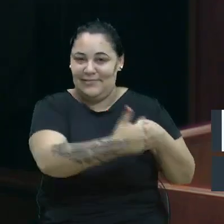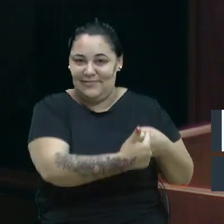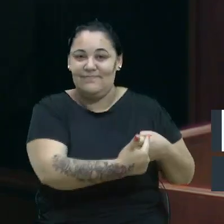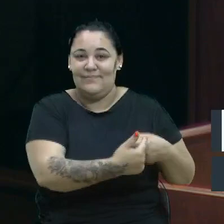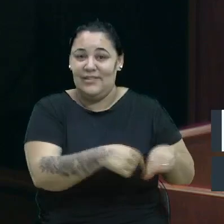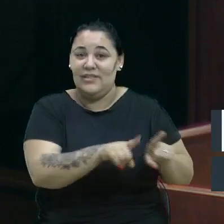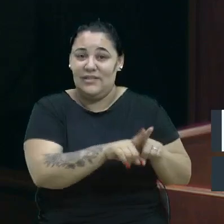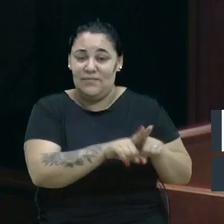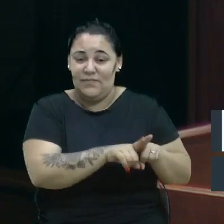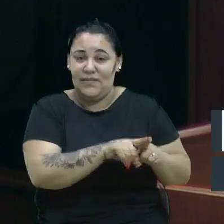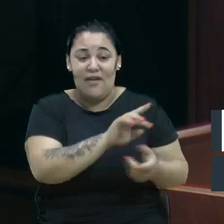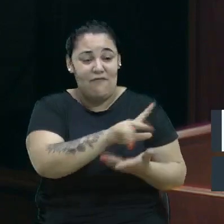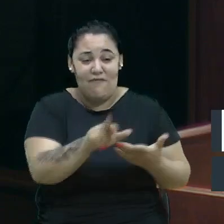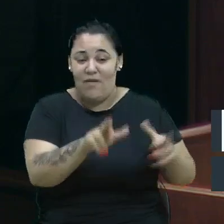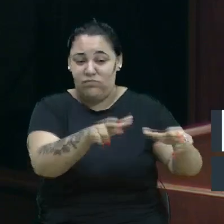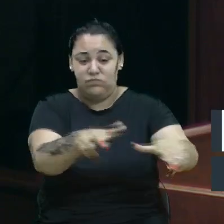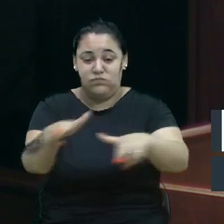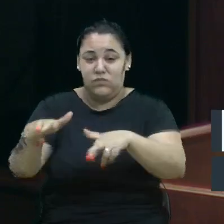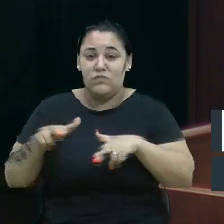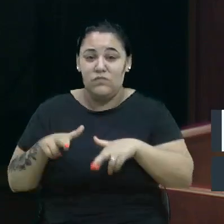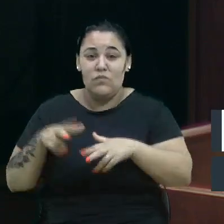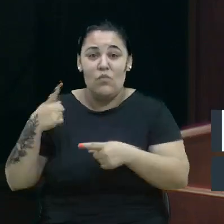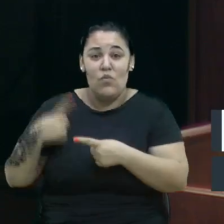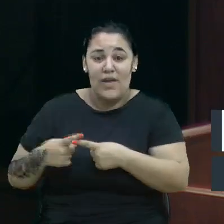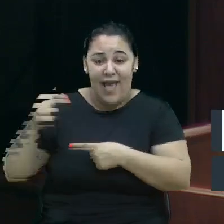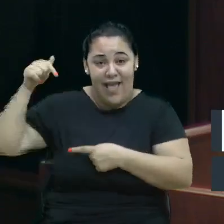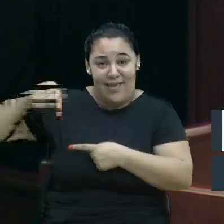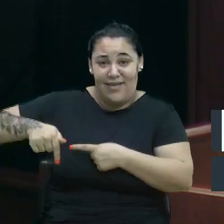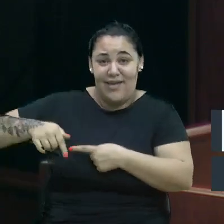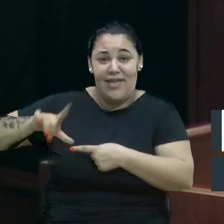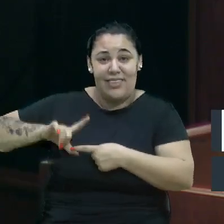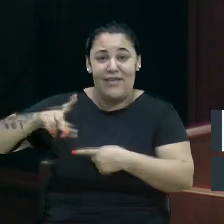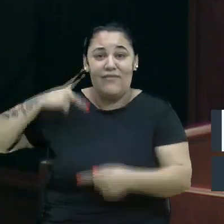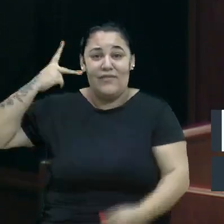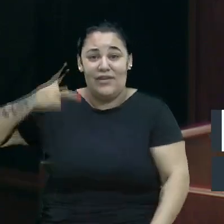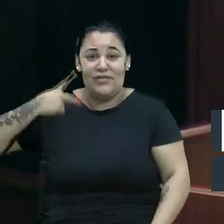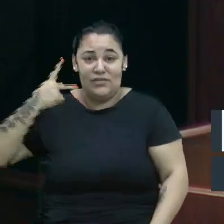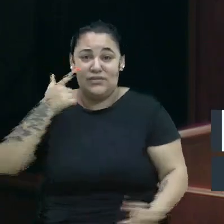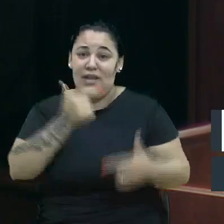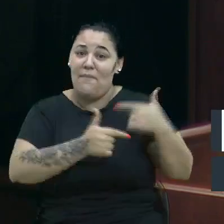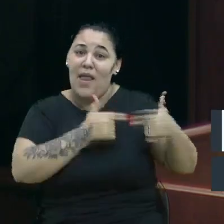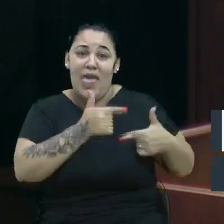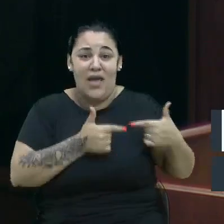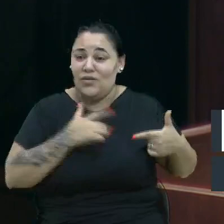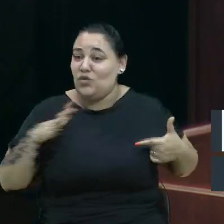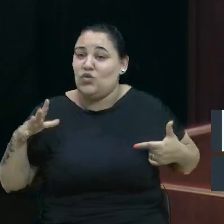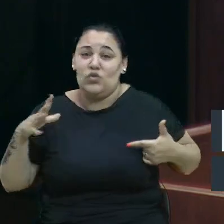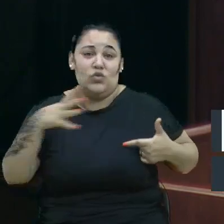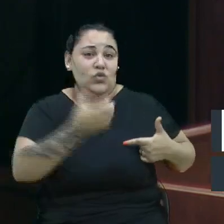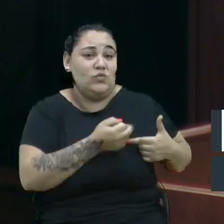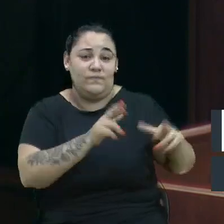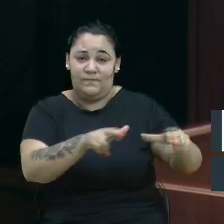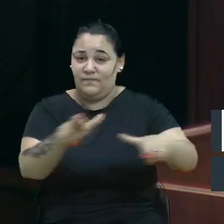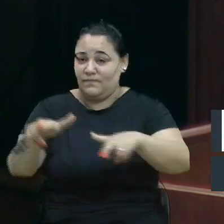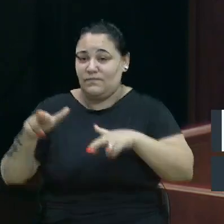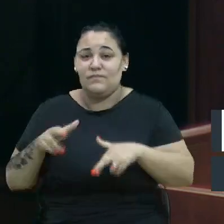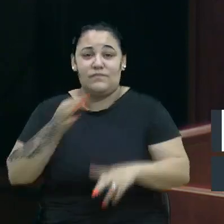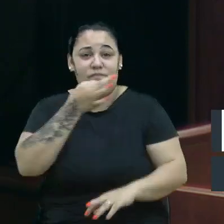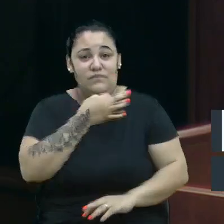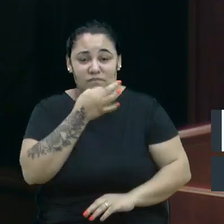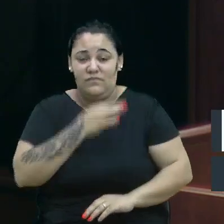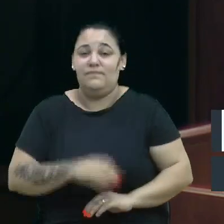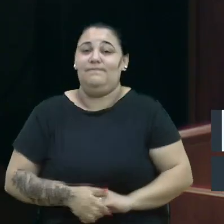diversas regiões. Porque aqui dentro nós temos vereadores que atuam em todas as regiões de Caxias do